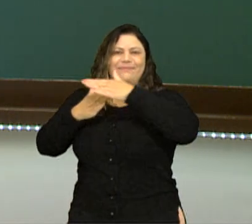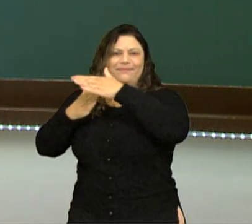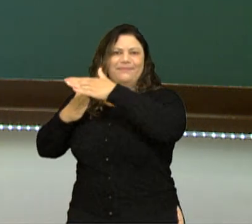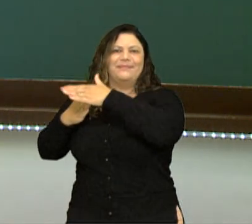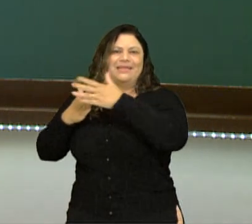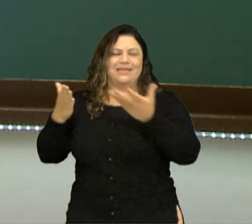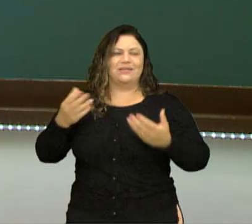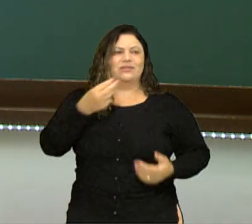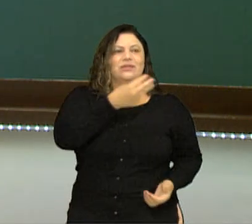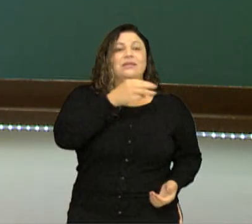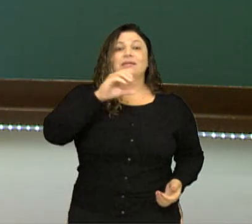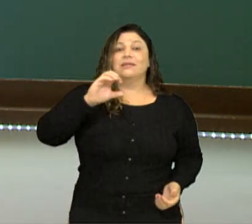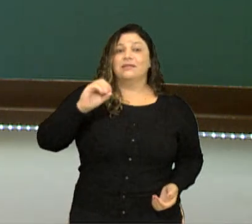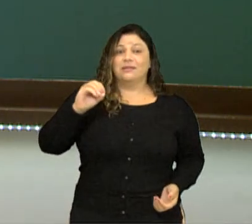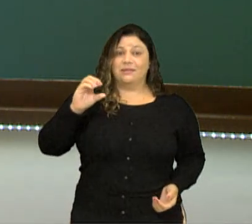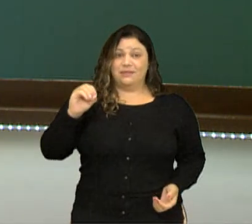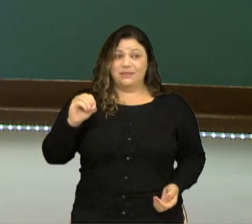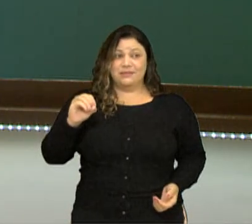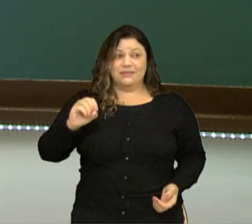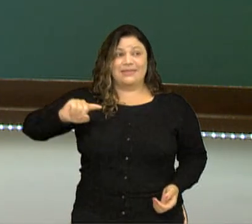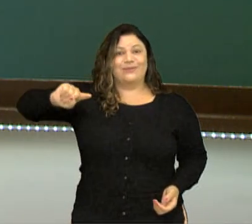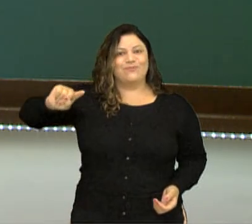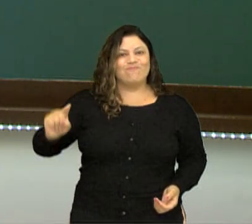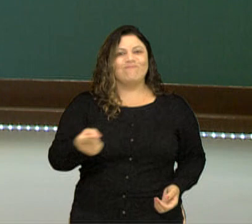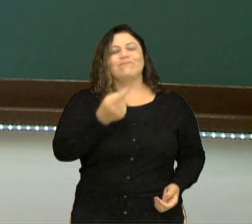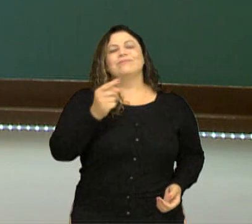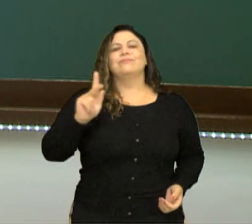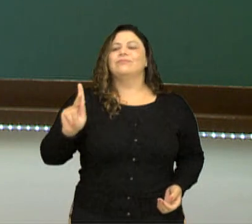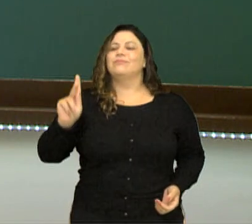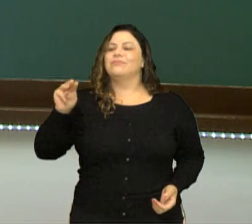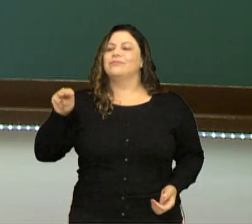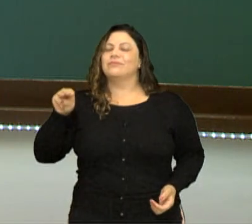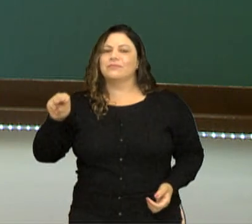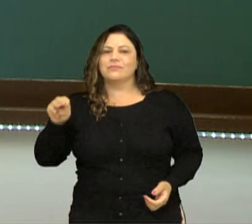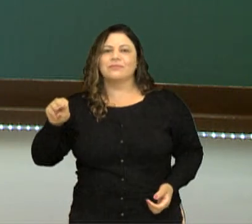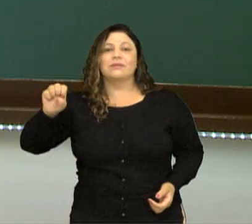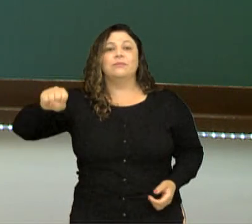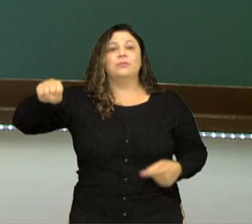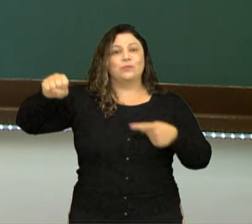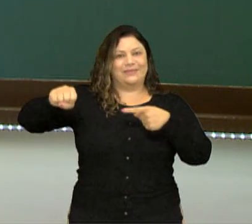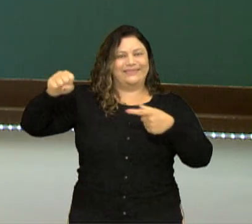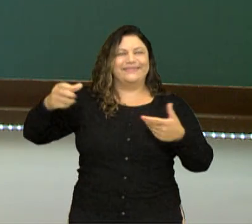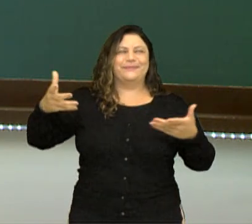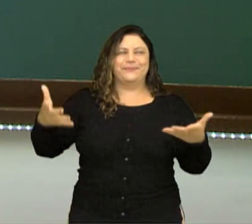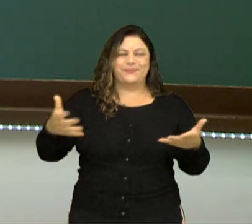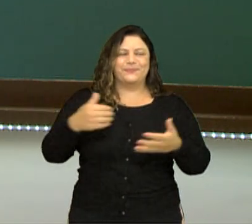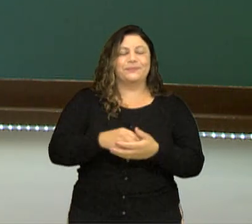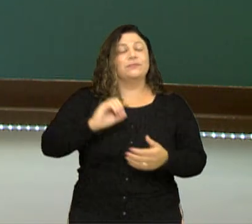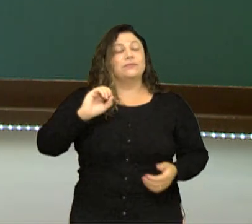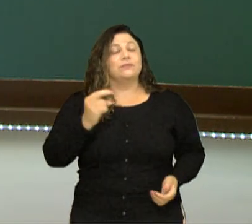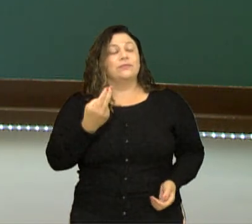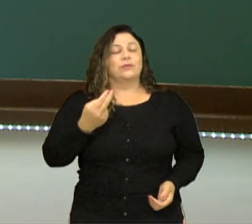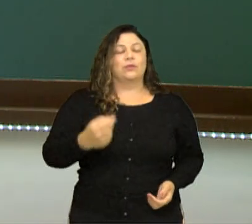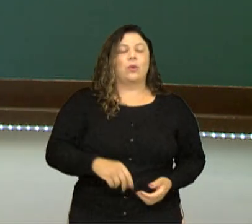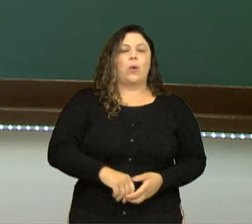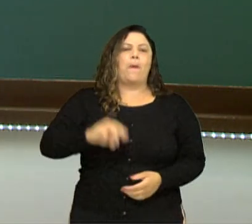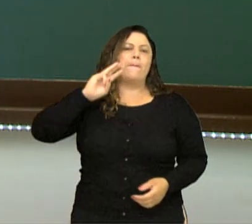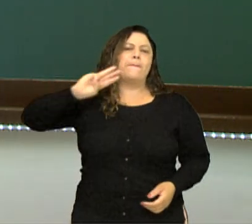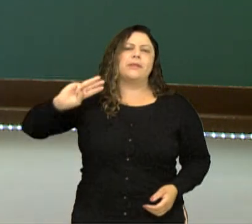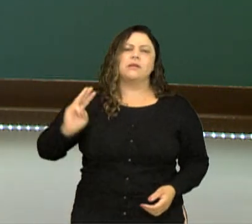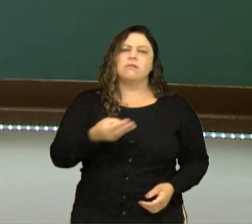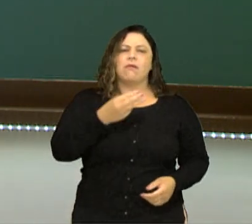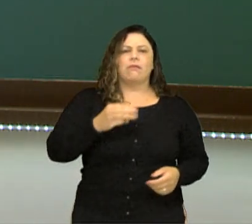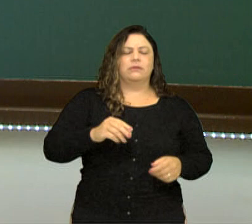300.000 quilômetros por segundo. ou 300 milhões de metros por